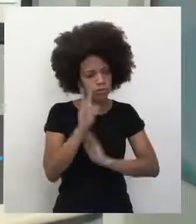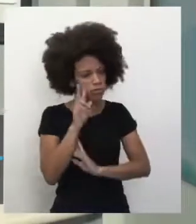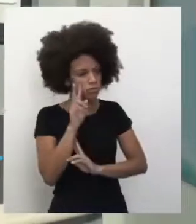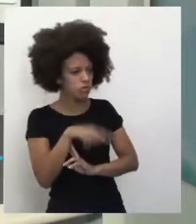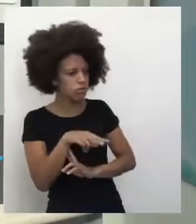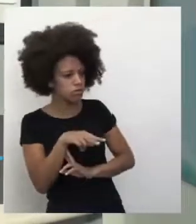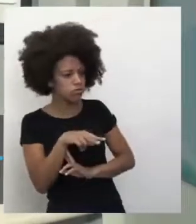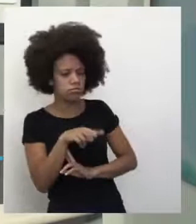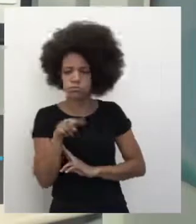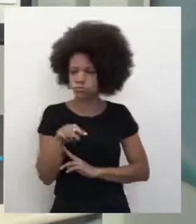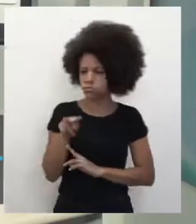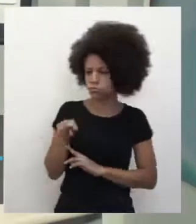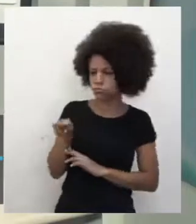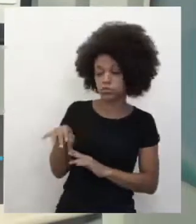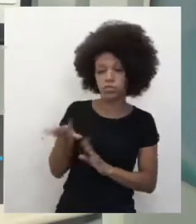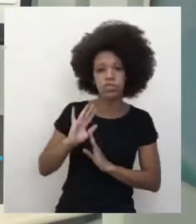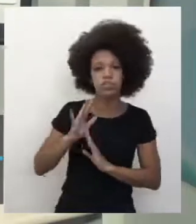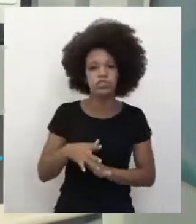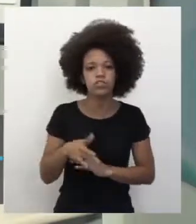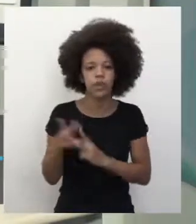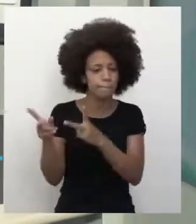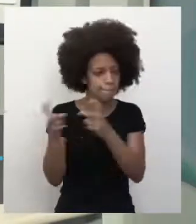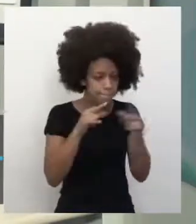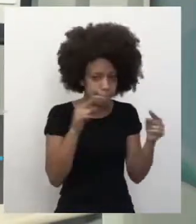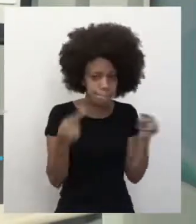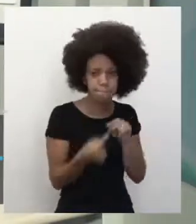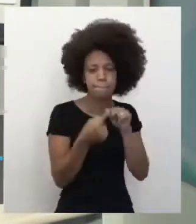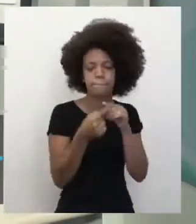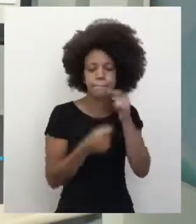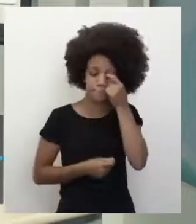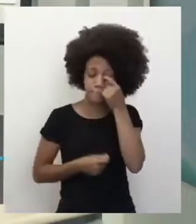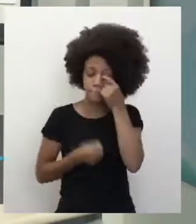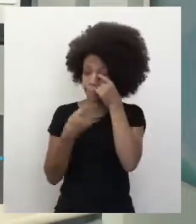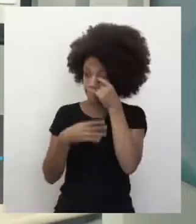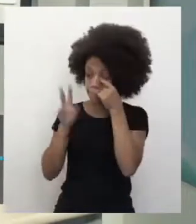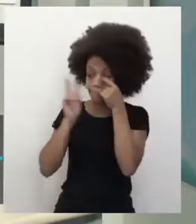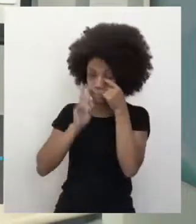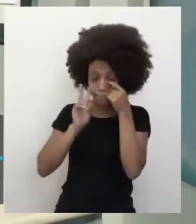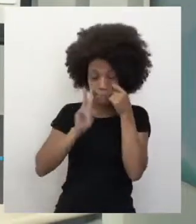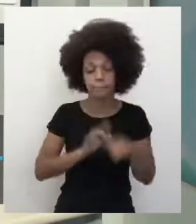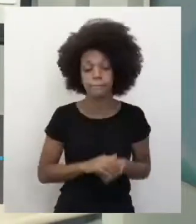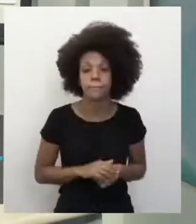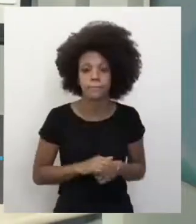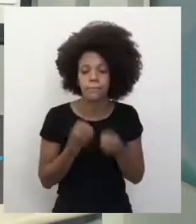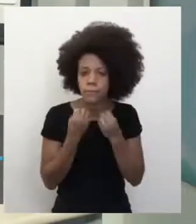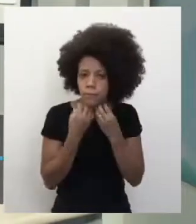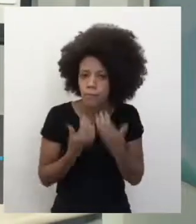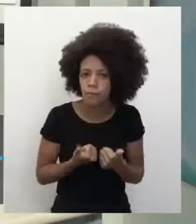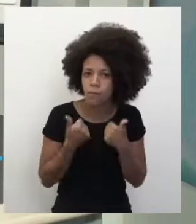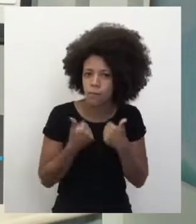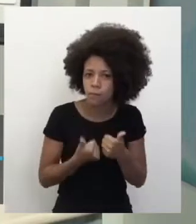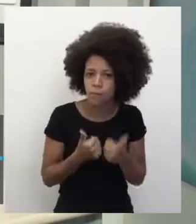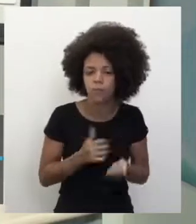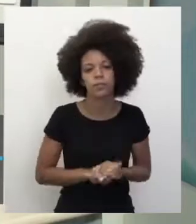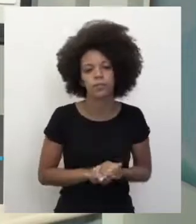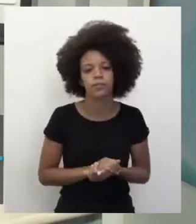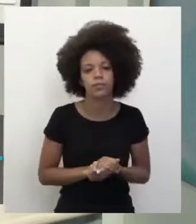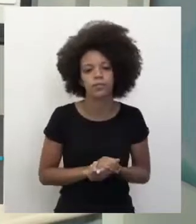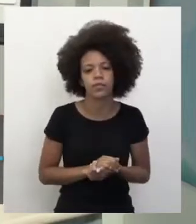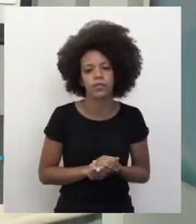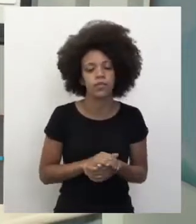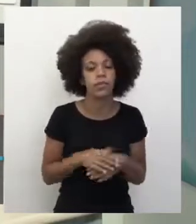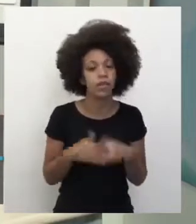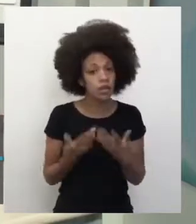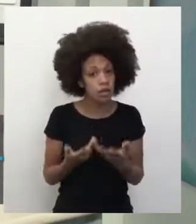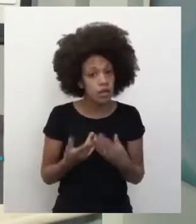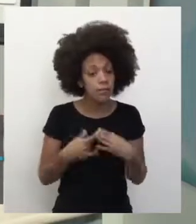qualquer lugar que seja, você já liga ao artista. Muito bem lembrado, pro esse pro de matemática. Eu falo,